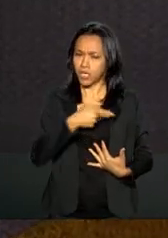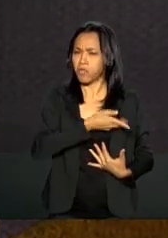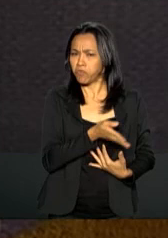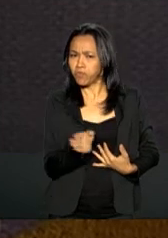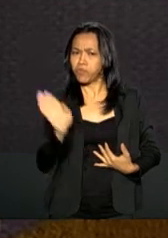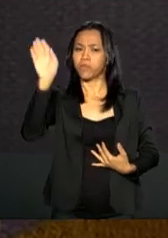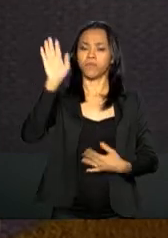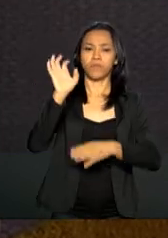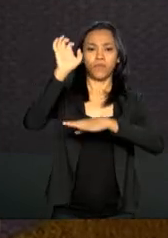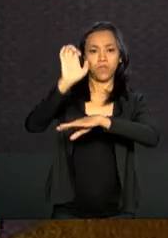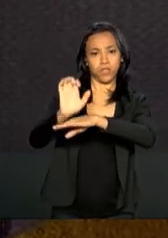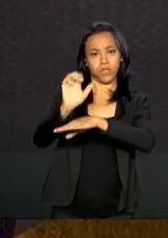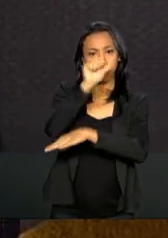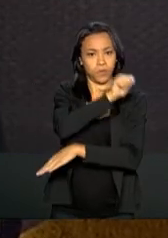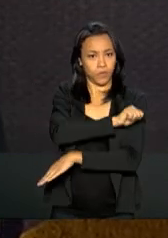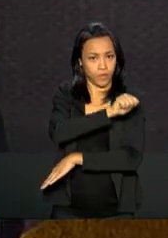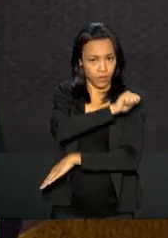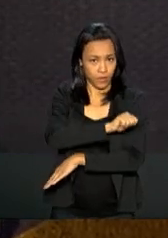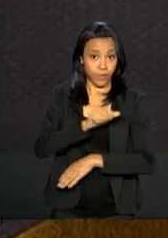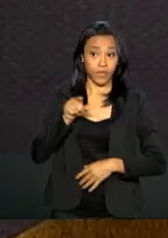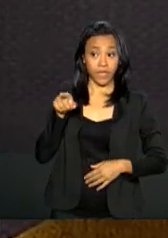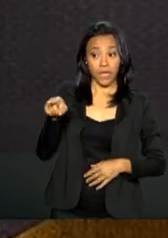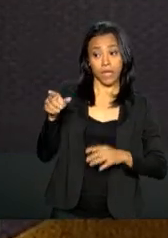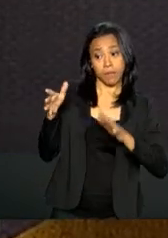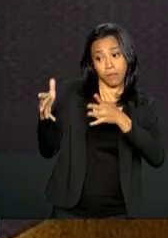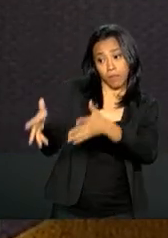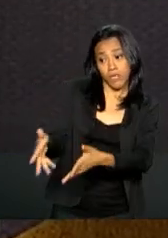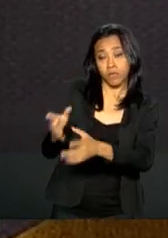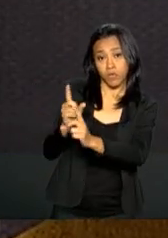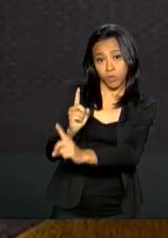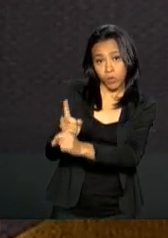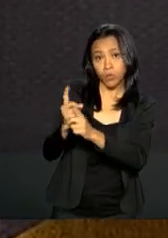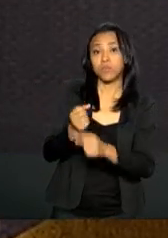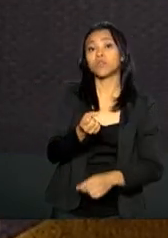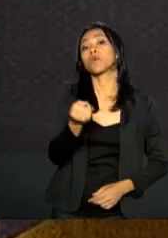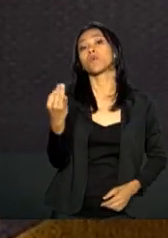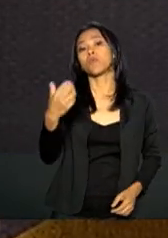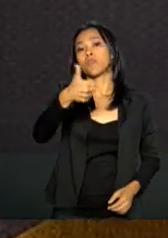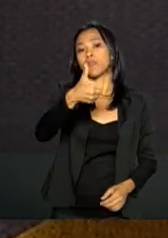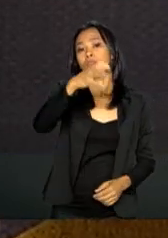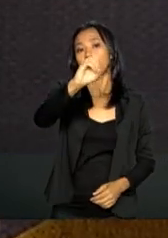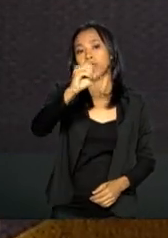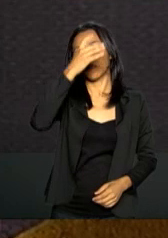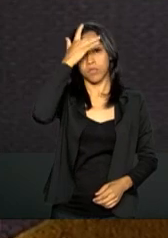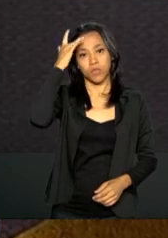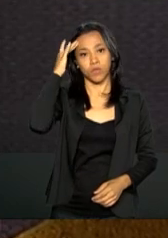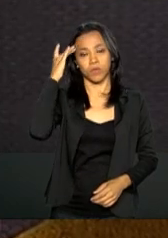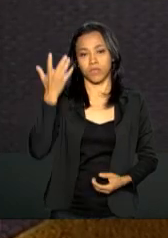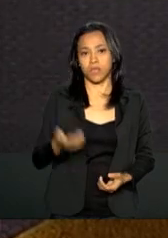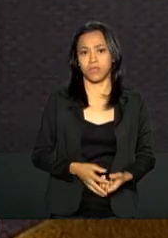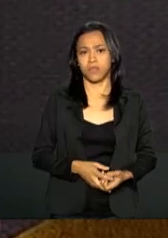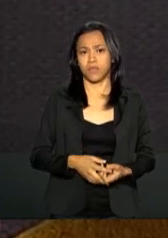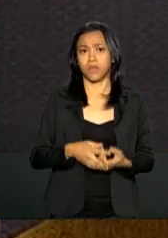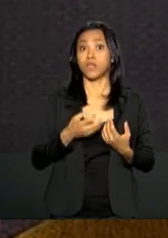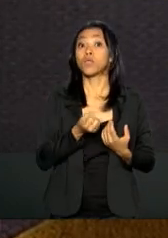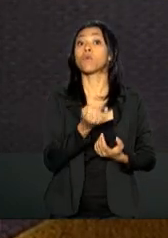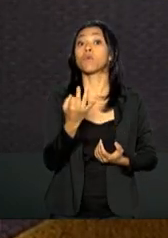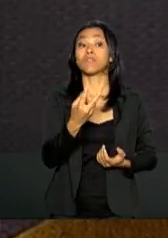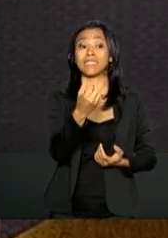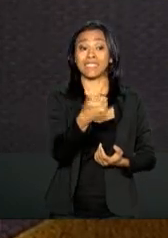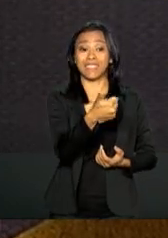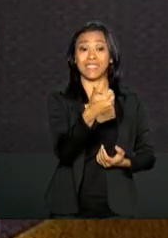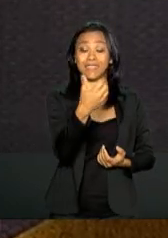janeiro e participou de uma solenidade ninguém havia dez oradores e havia 30 autoridades